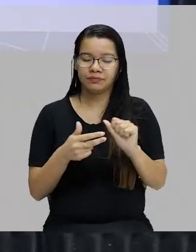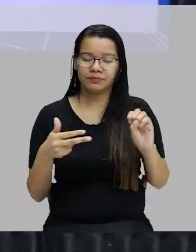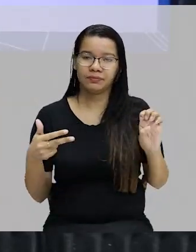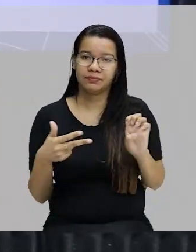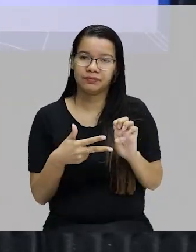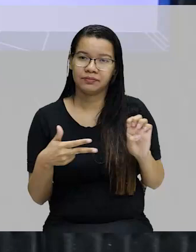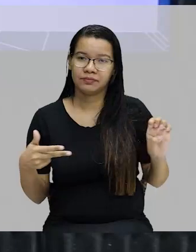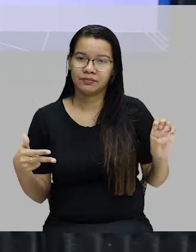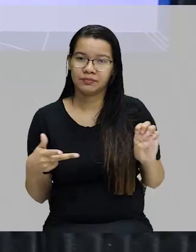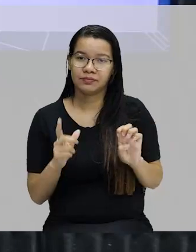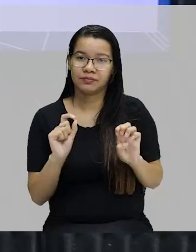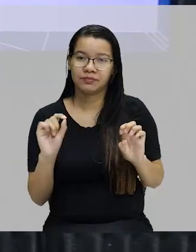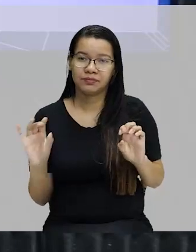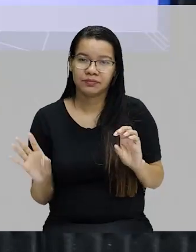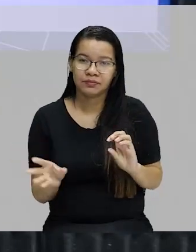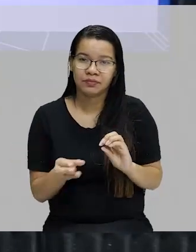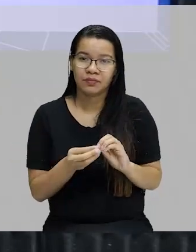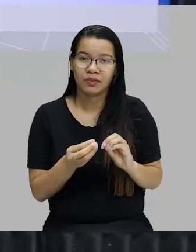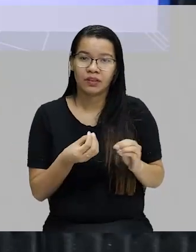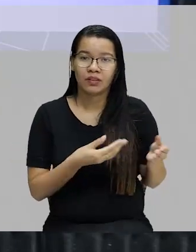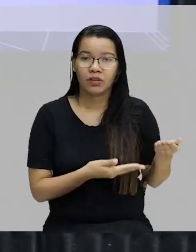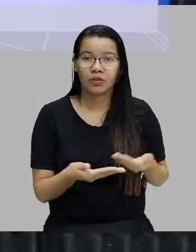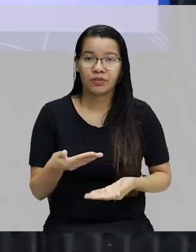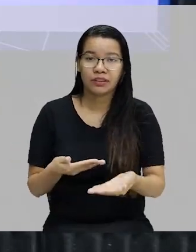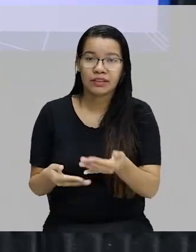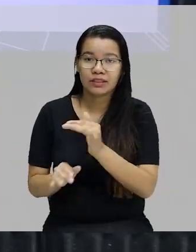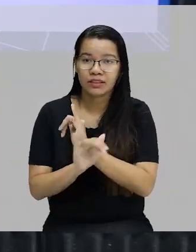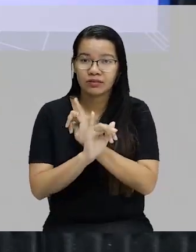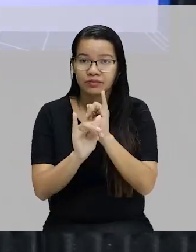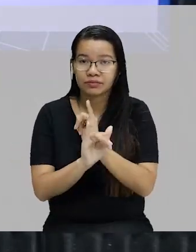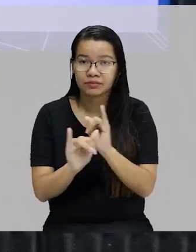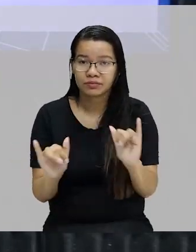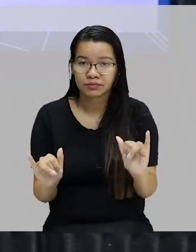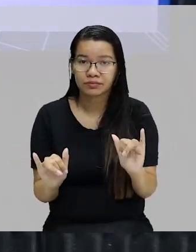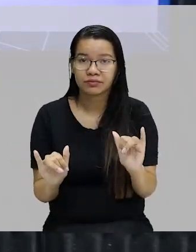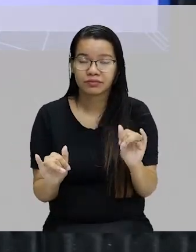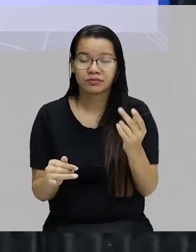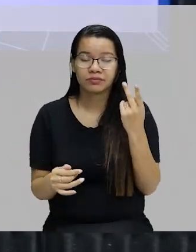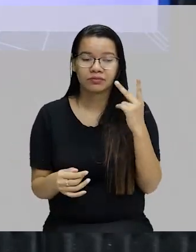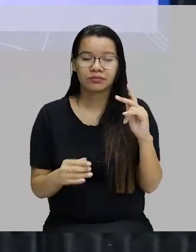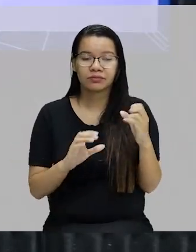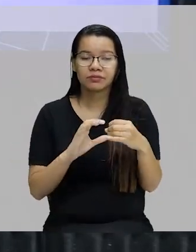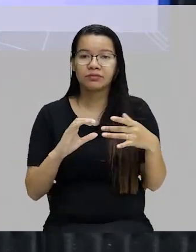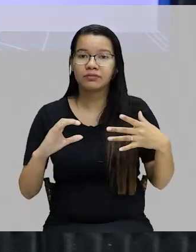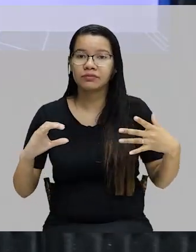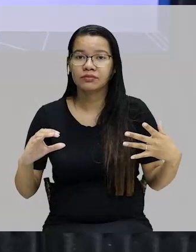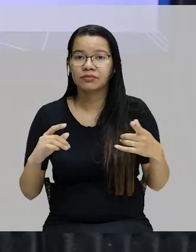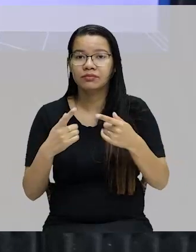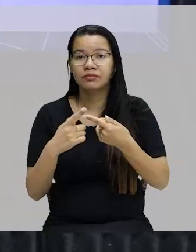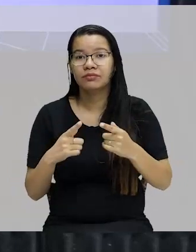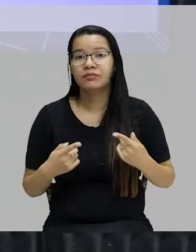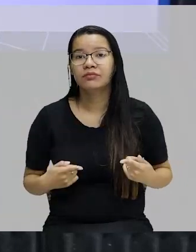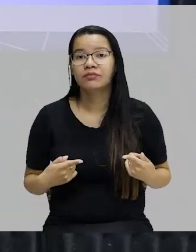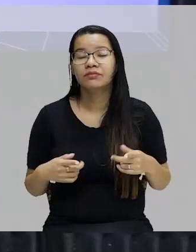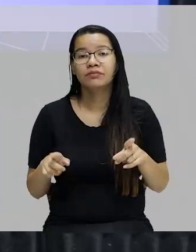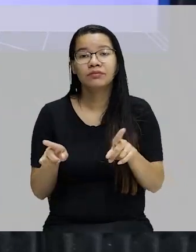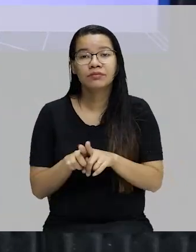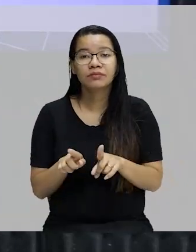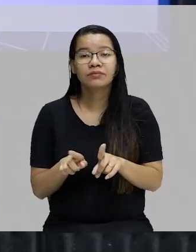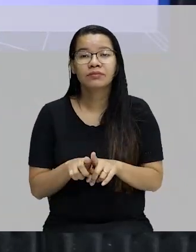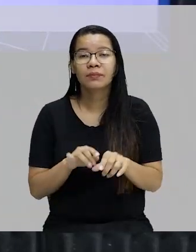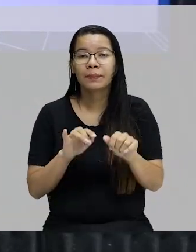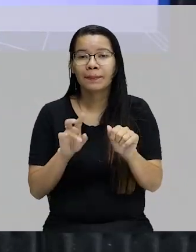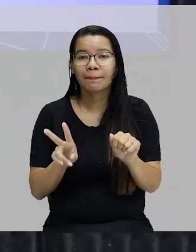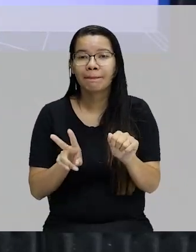eles vão complementar, eles vão oferecer informações adicionais para essas classes gramaticais. Os advérbios, eles